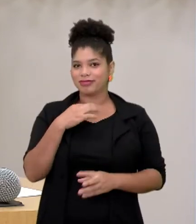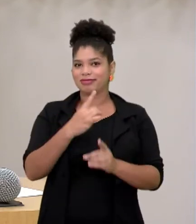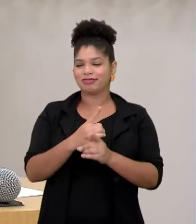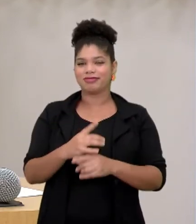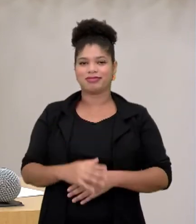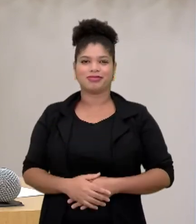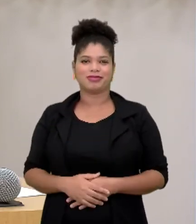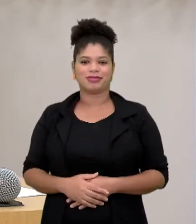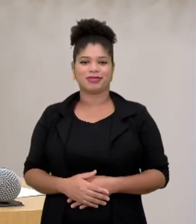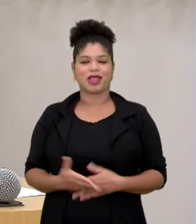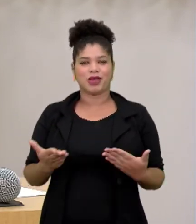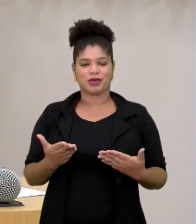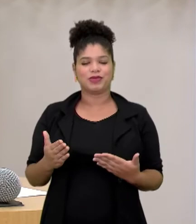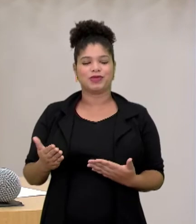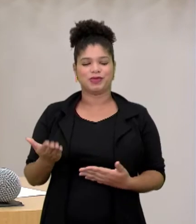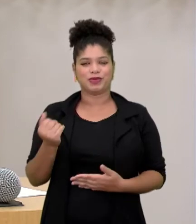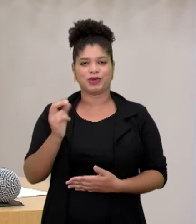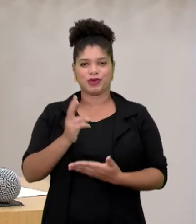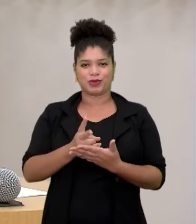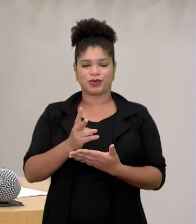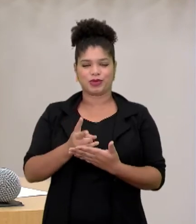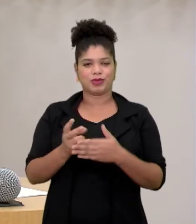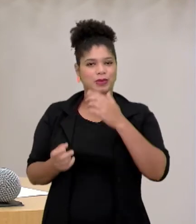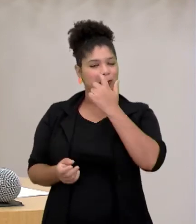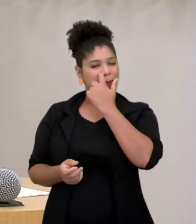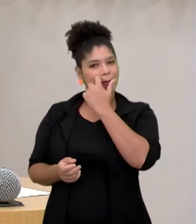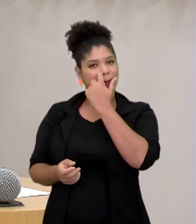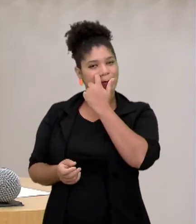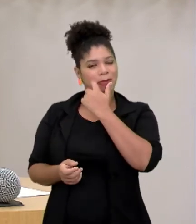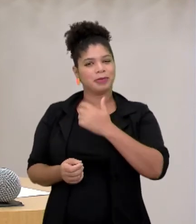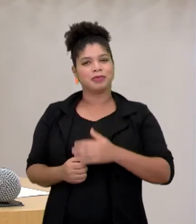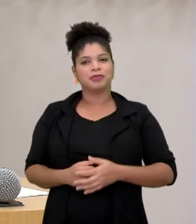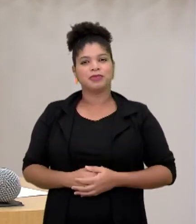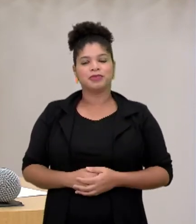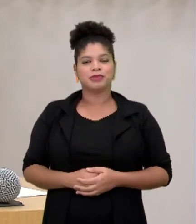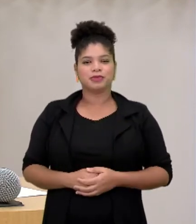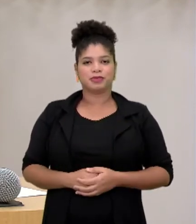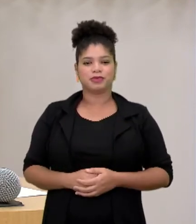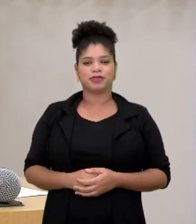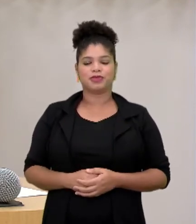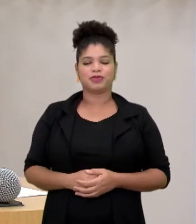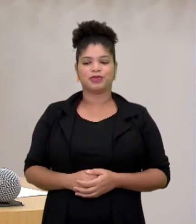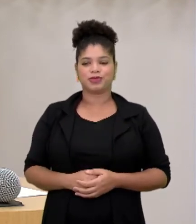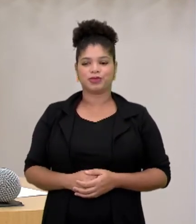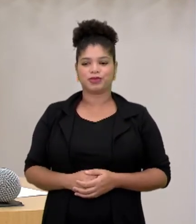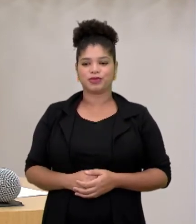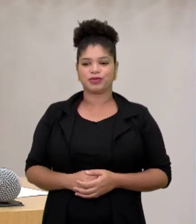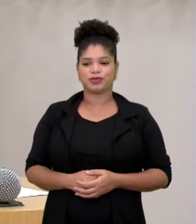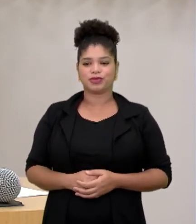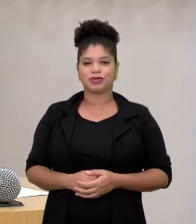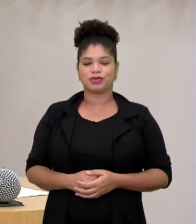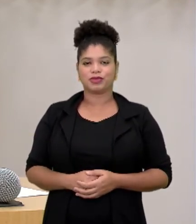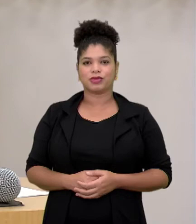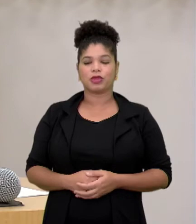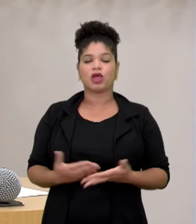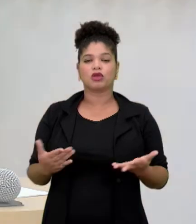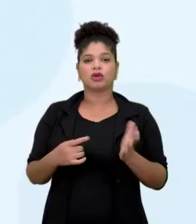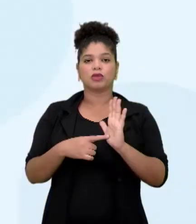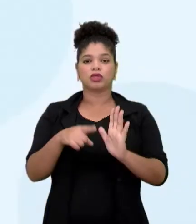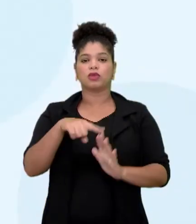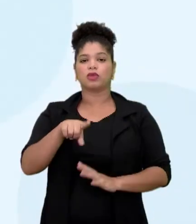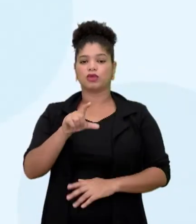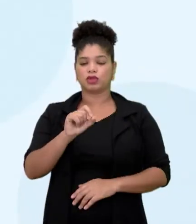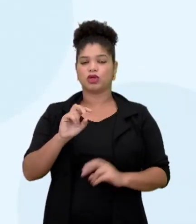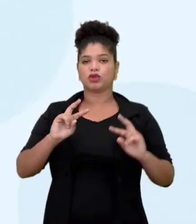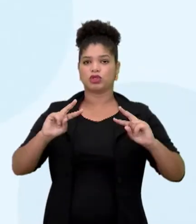seguir eh vamos seguir adiante na nossa na nossa aula. E aí eu trouxe para vocês aqui, ó,